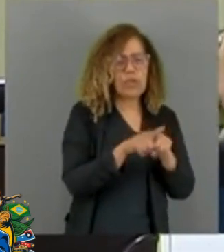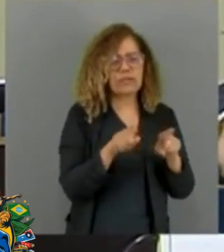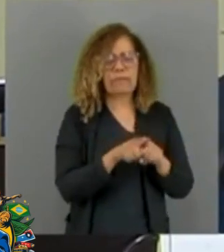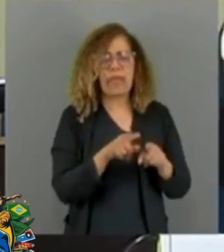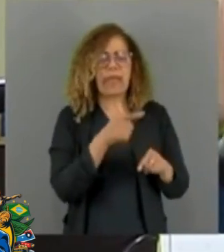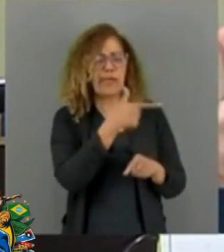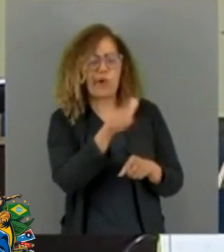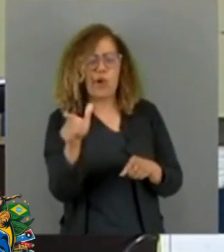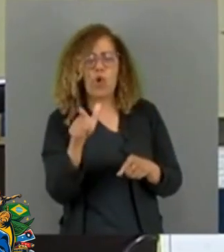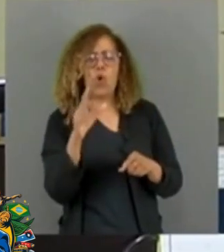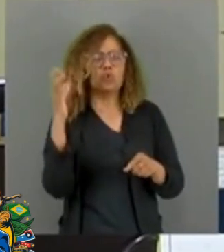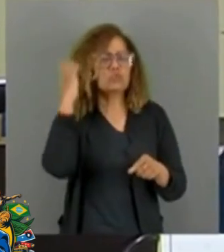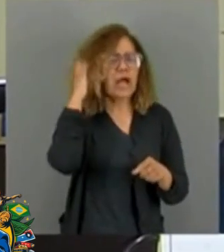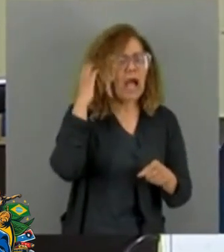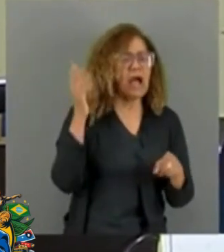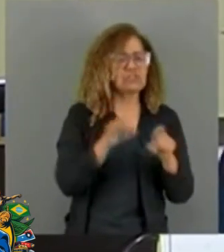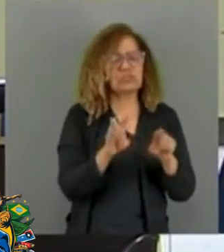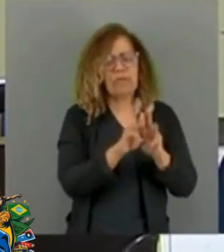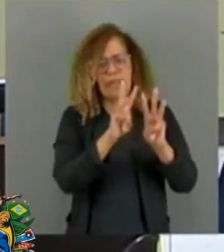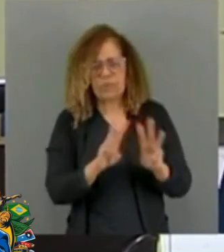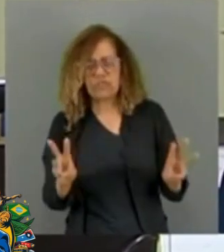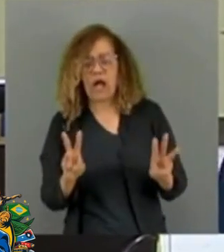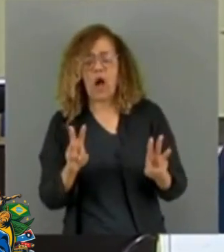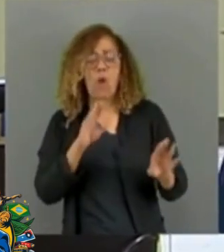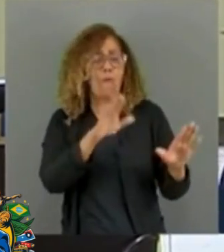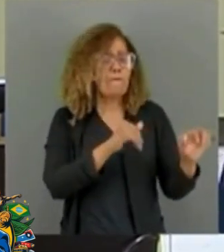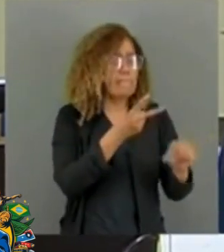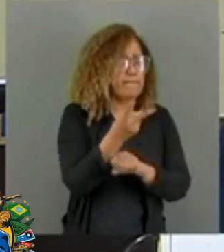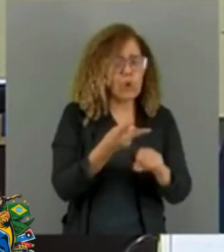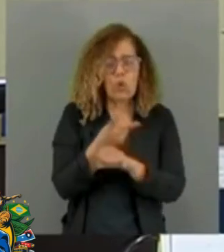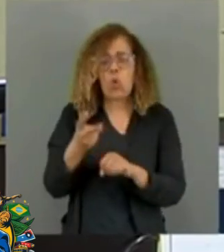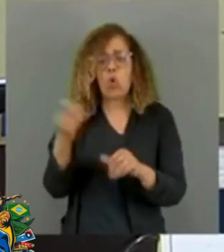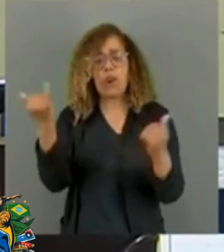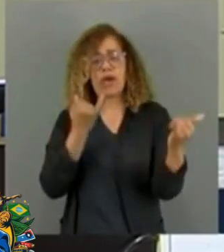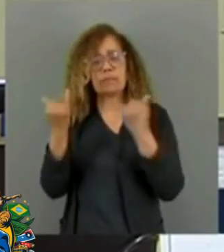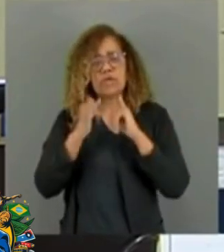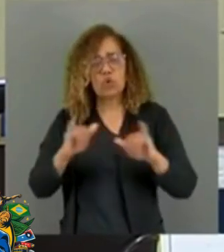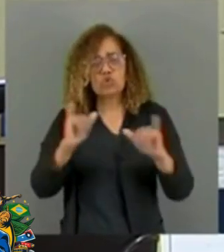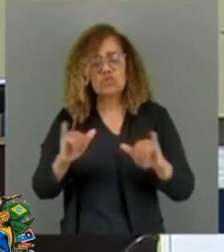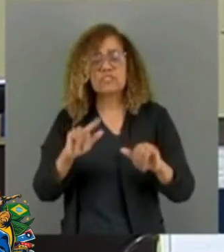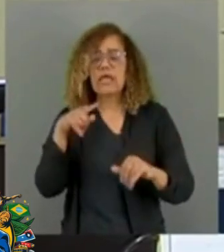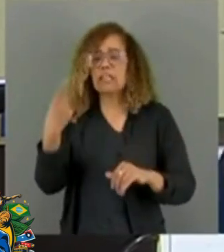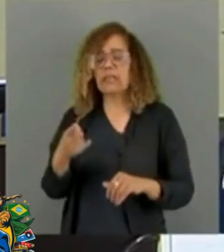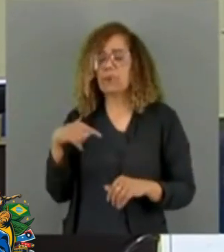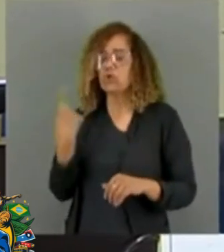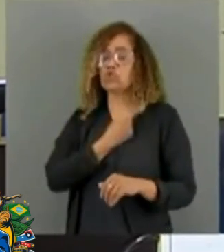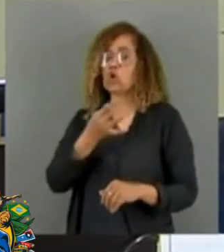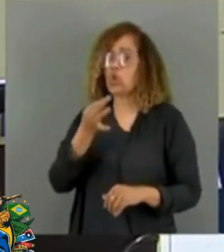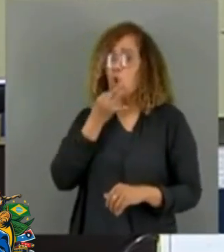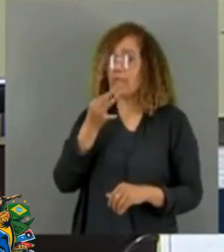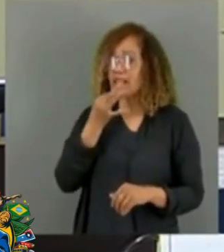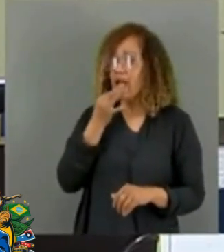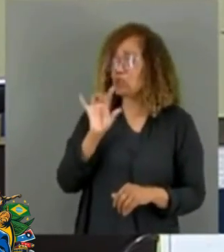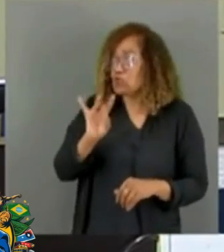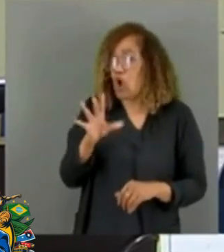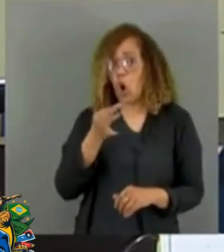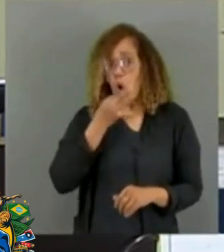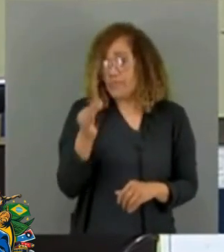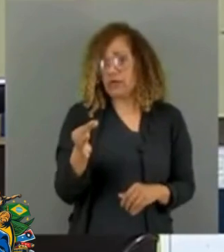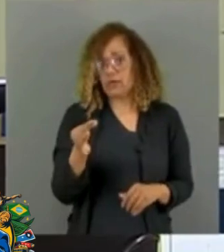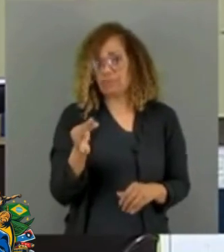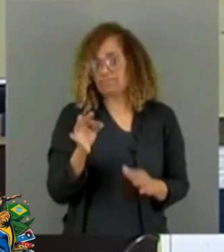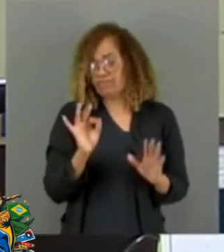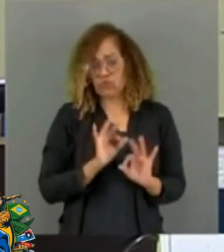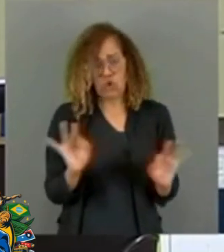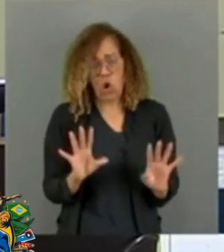Pan, Oeste, Gazeta do Povo. Ele busca as notícias ali e o que nós temos na sequência é o nosso comentário, é simplesmente a nossa opinião. Justamente